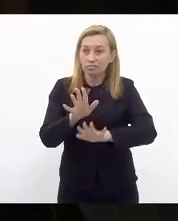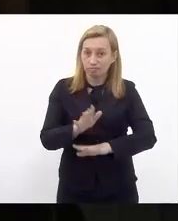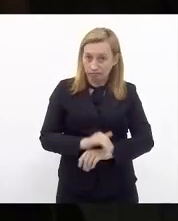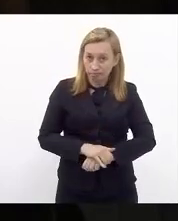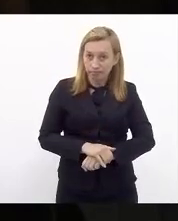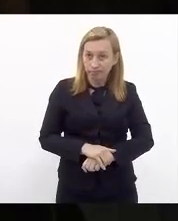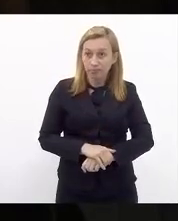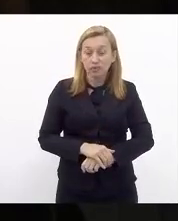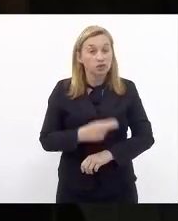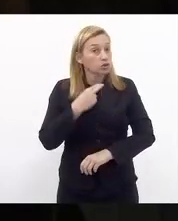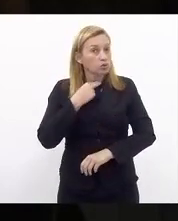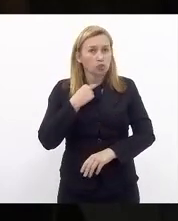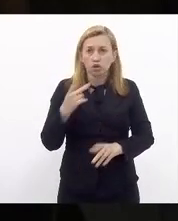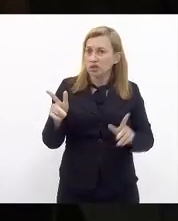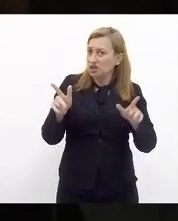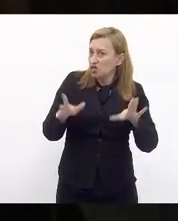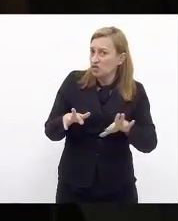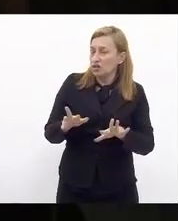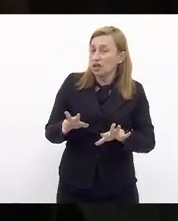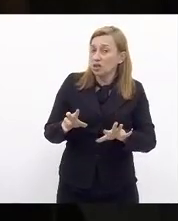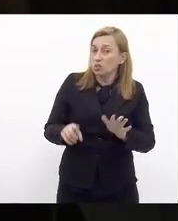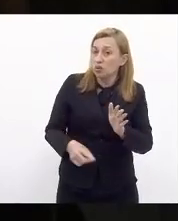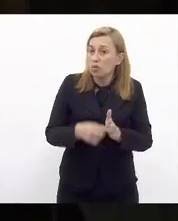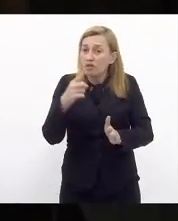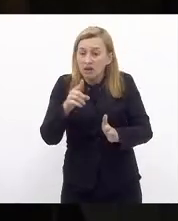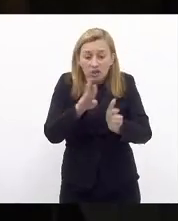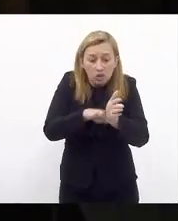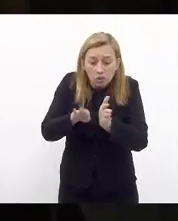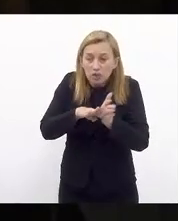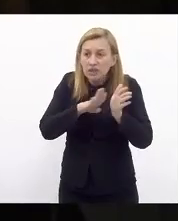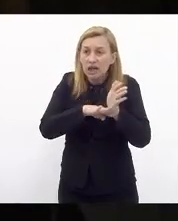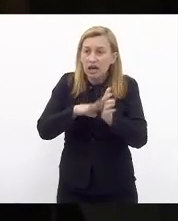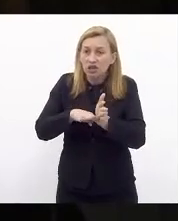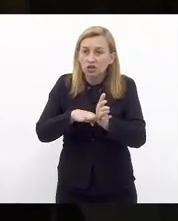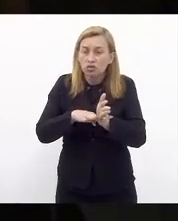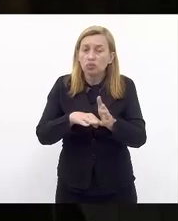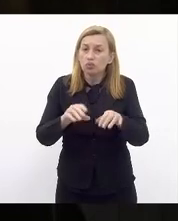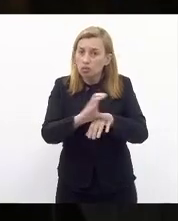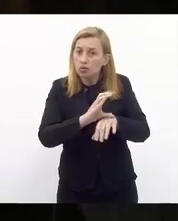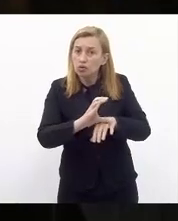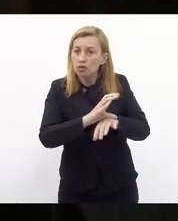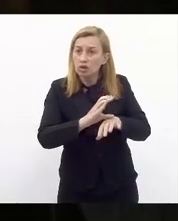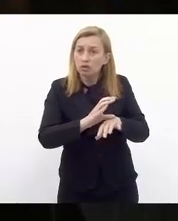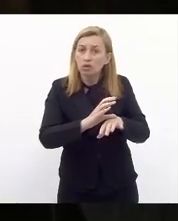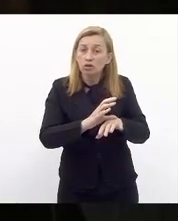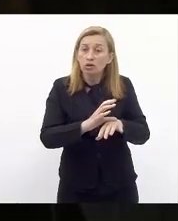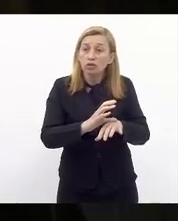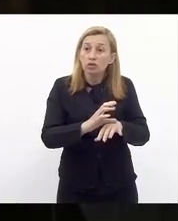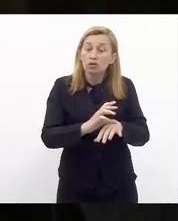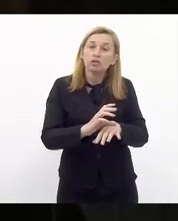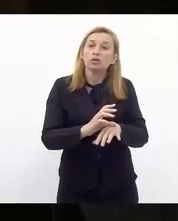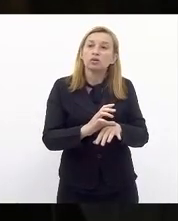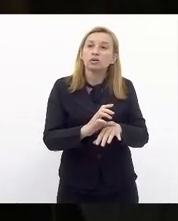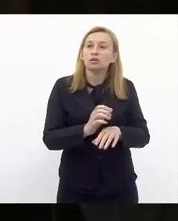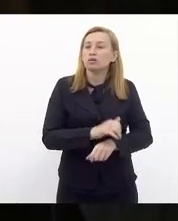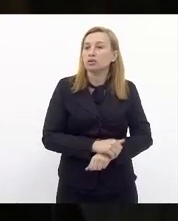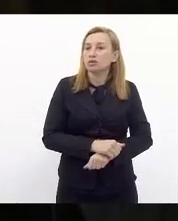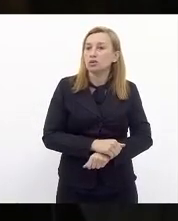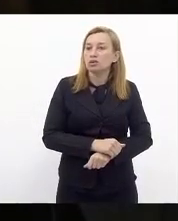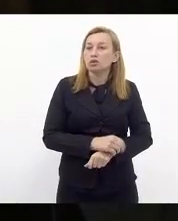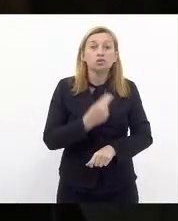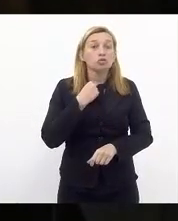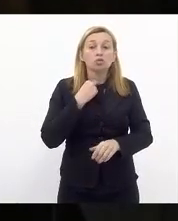né como eu poderia ser diferente é uma vez que os gastos previstos constitucionalmente não poderiam ser